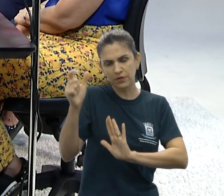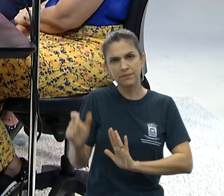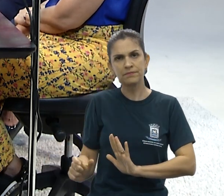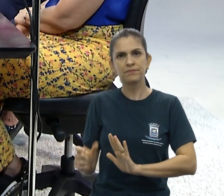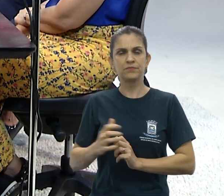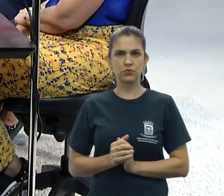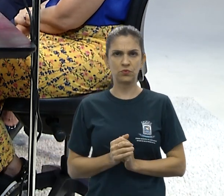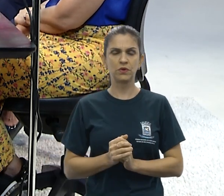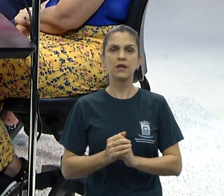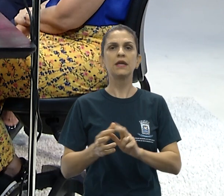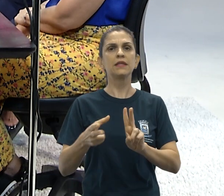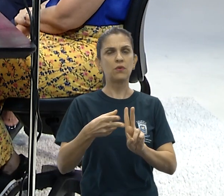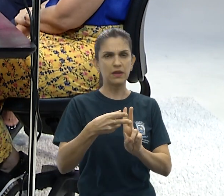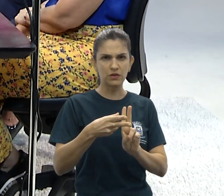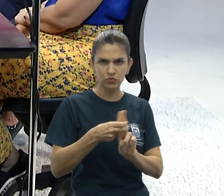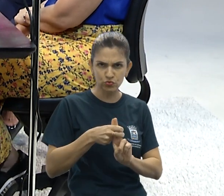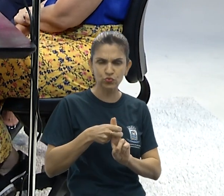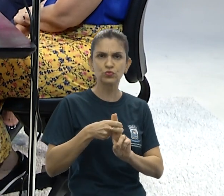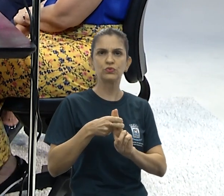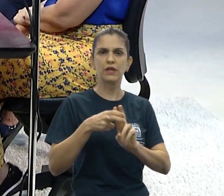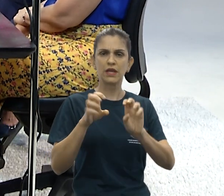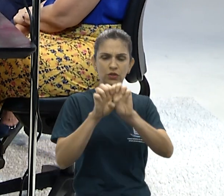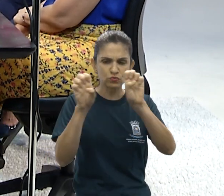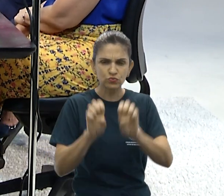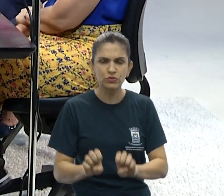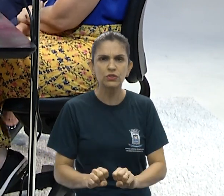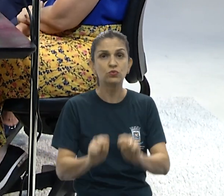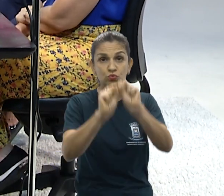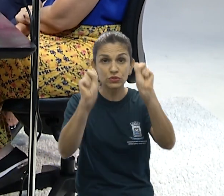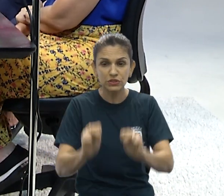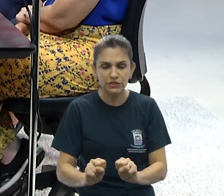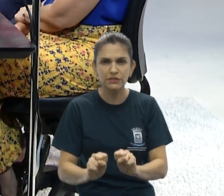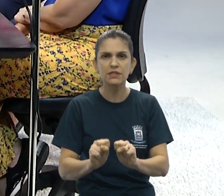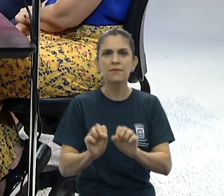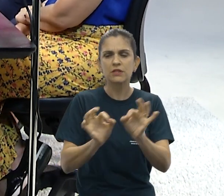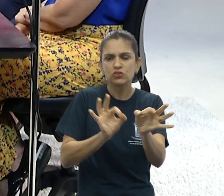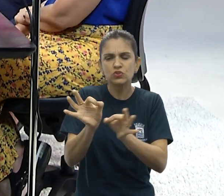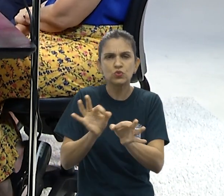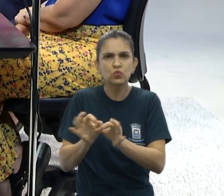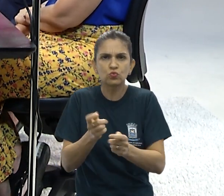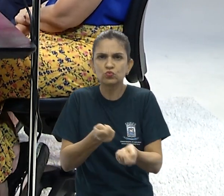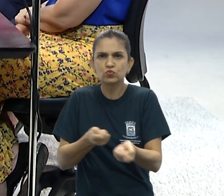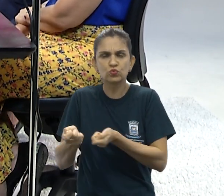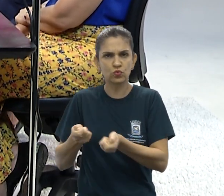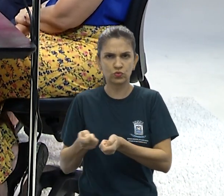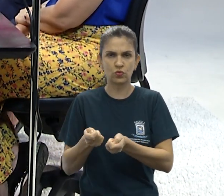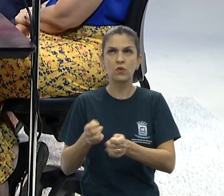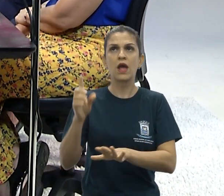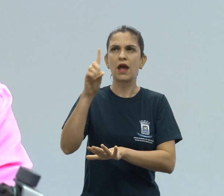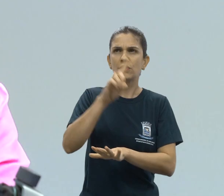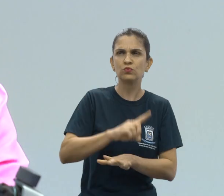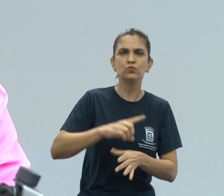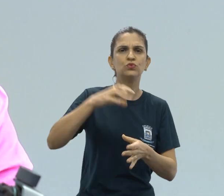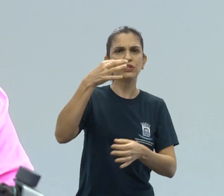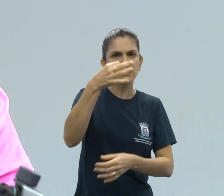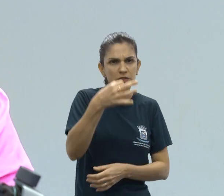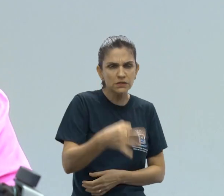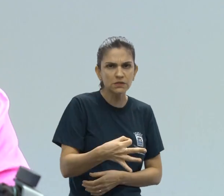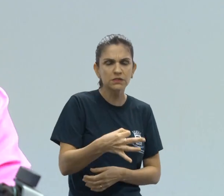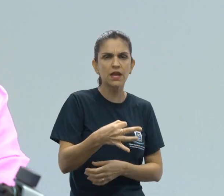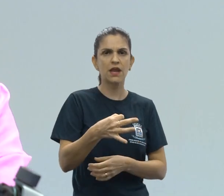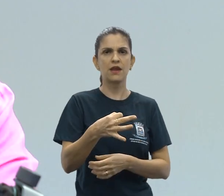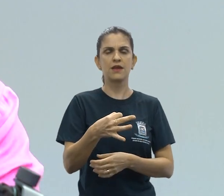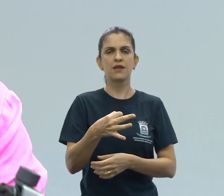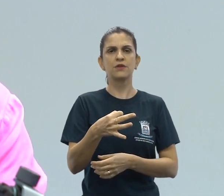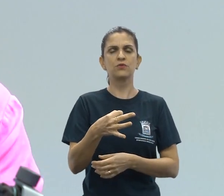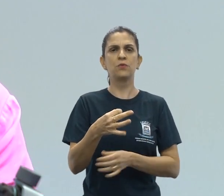de regulação que ali foi inserida uma solicitação de exame, porque aí nós temos a data que foi feita a solicitação, exatamente